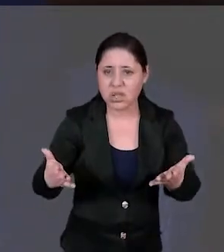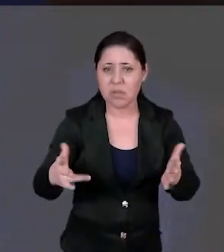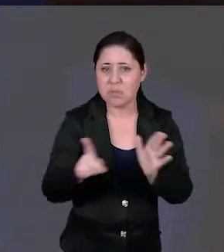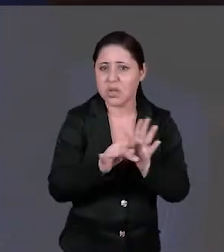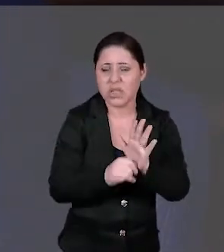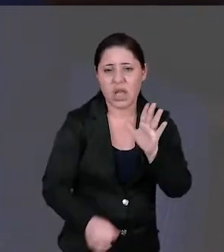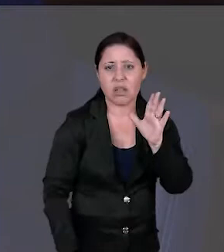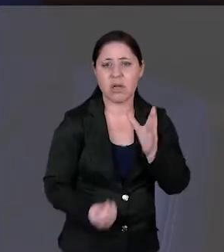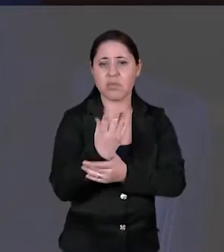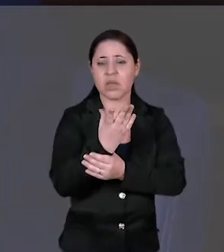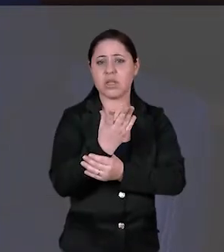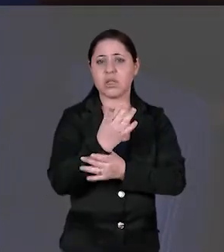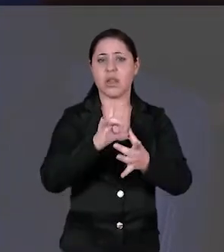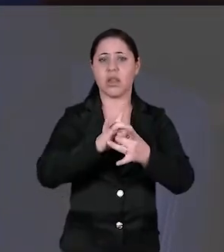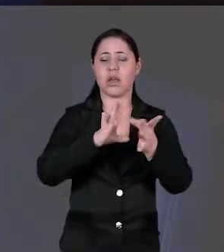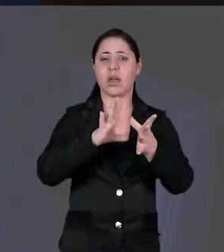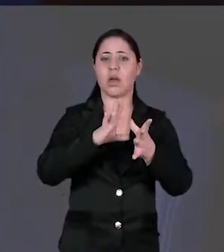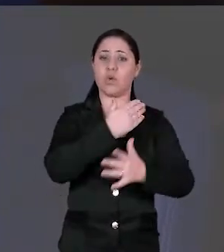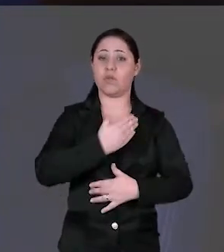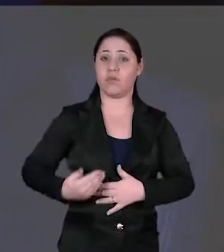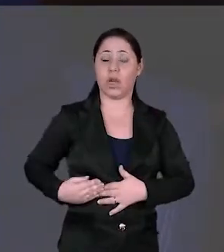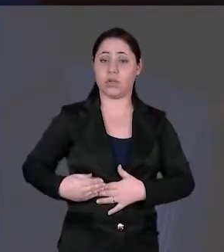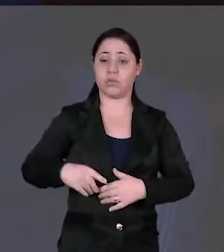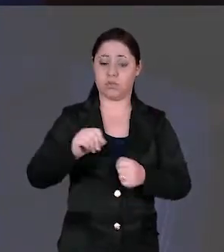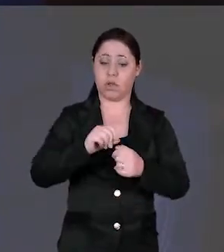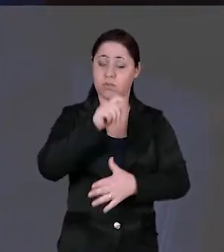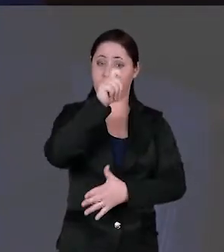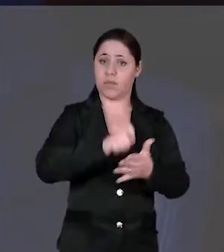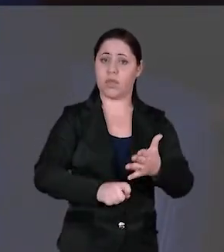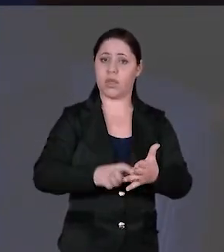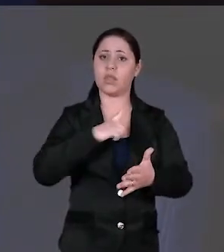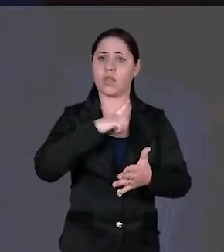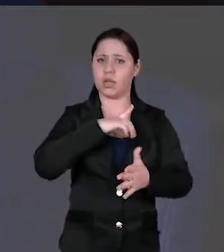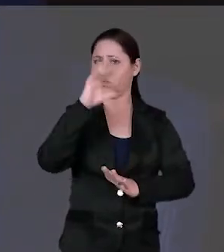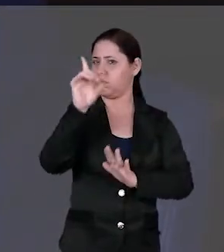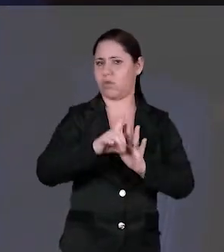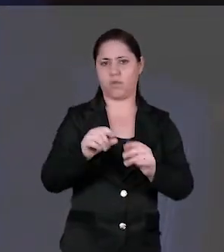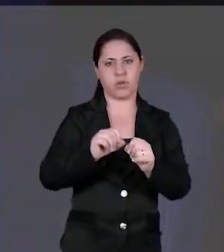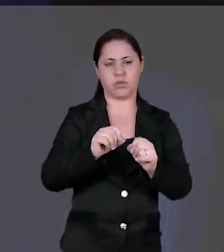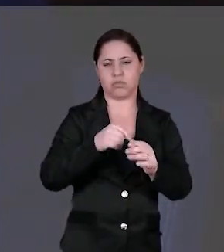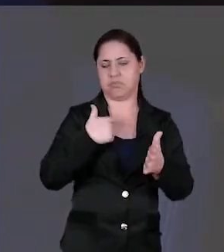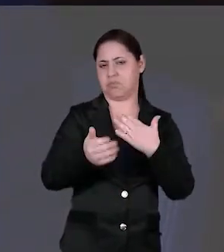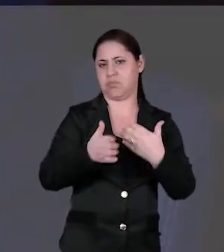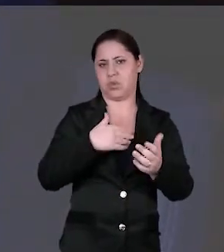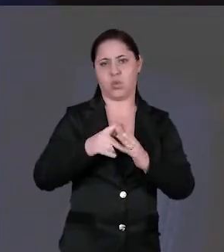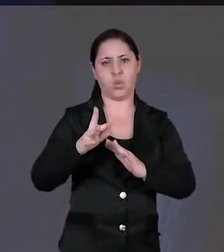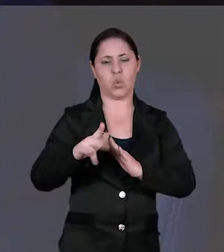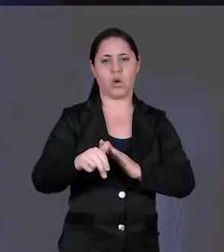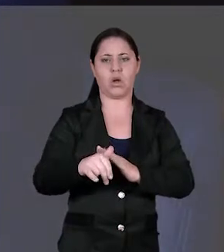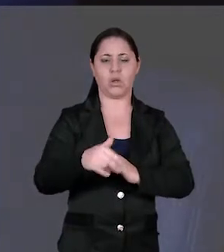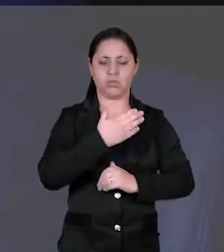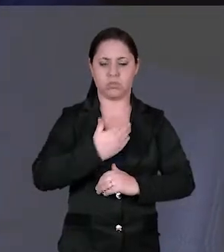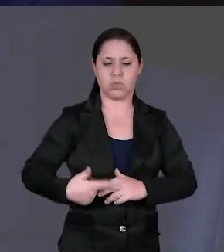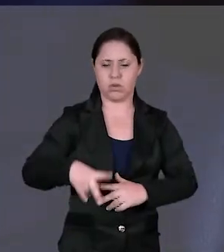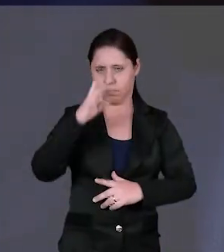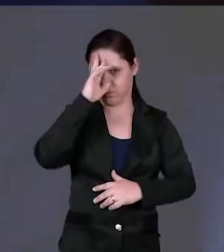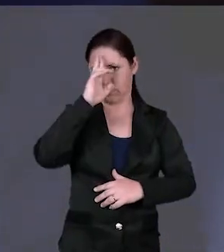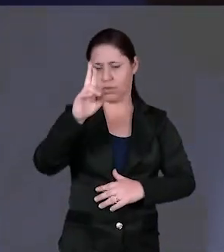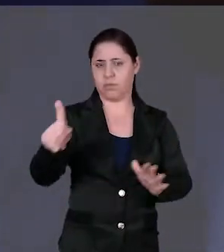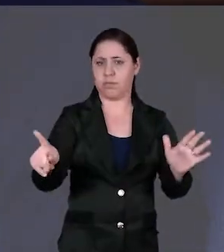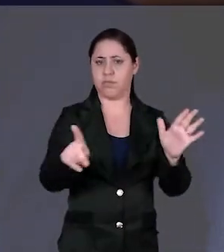criar um projeto para autorizar o governo a fazer isso, fazer aquilo, né? O governo tem essa autonomia, ele tem essa competência.